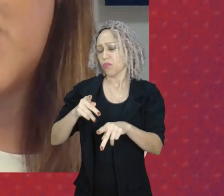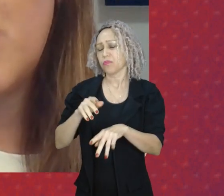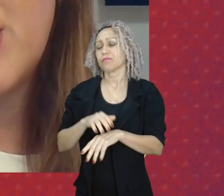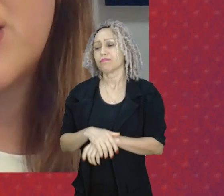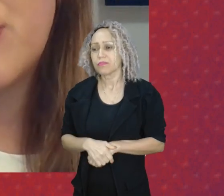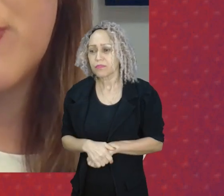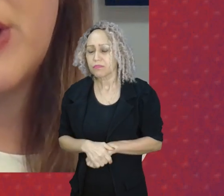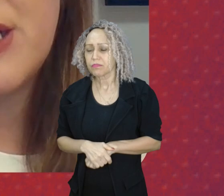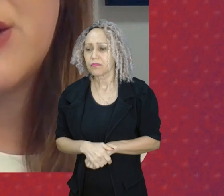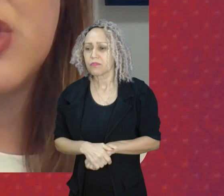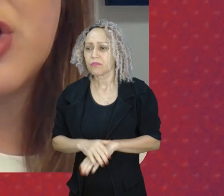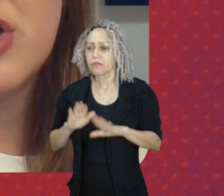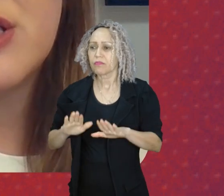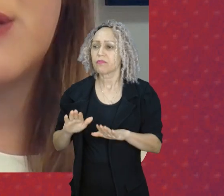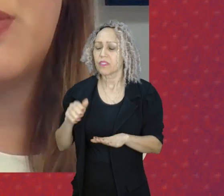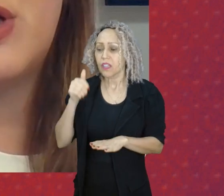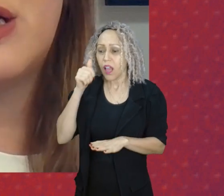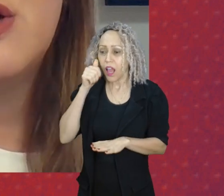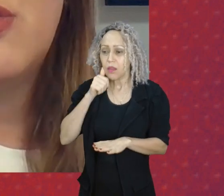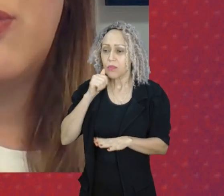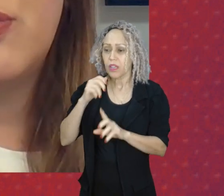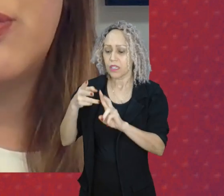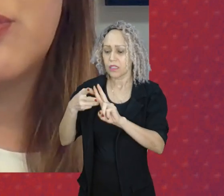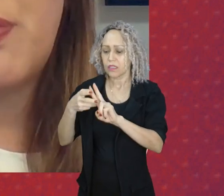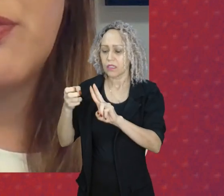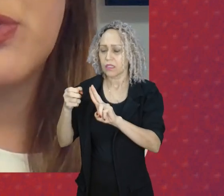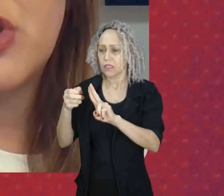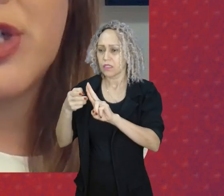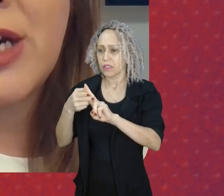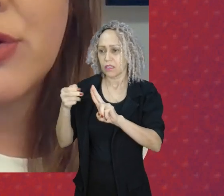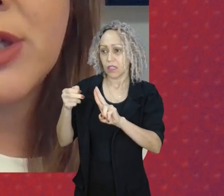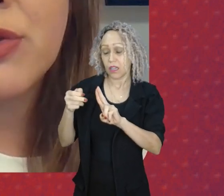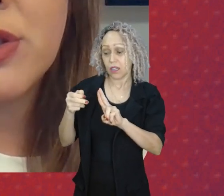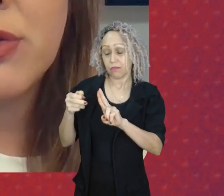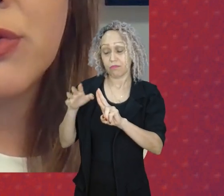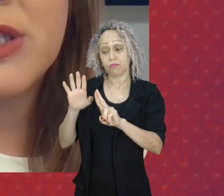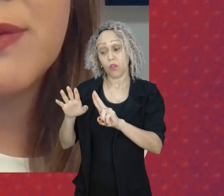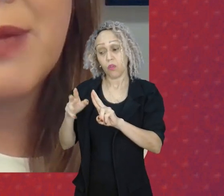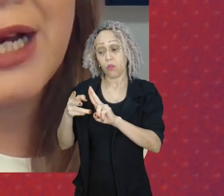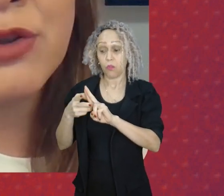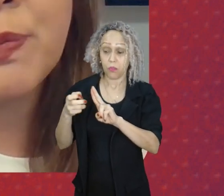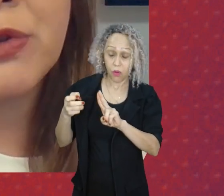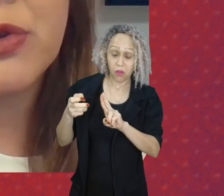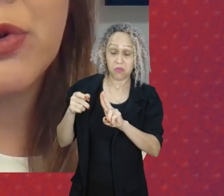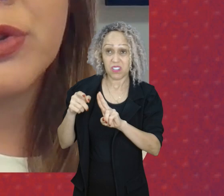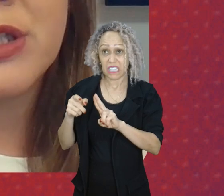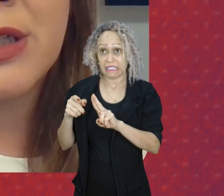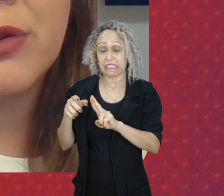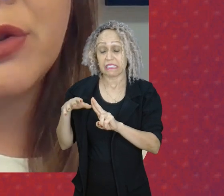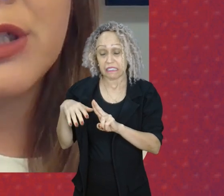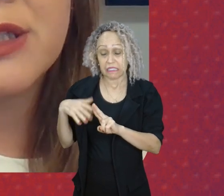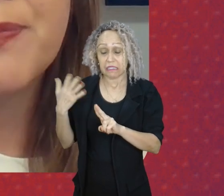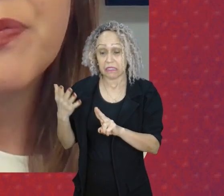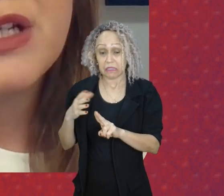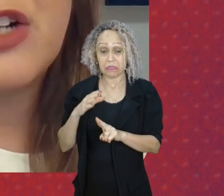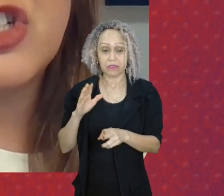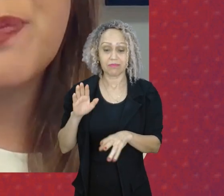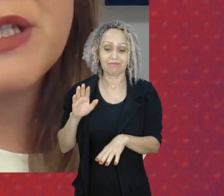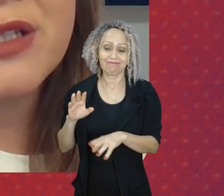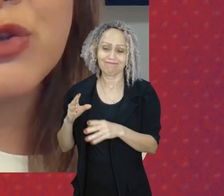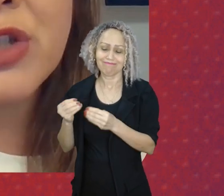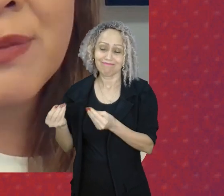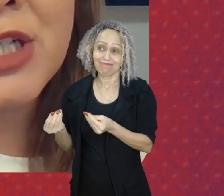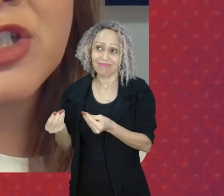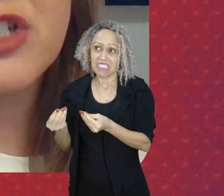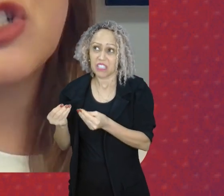E com relação às mulheres indígenas, embora os povos originários tenham sido dizimados pelos colonizadores, a